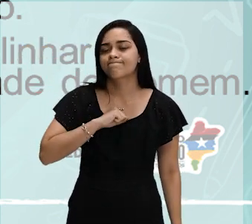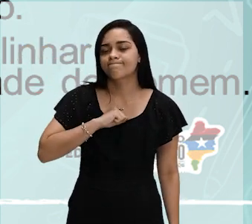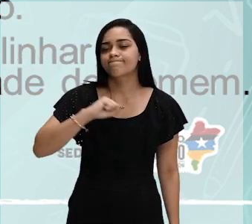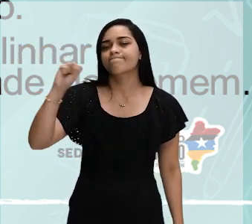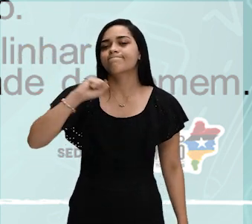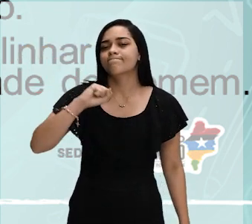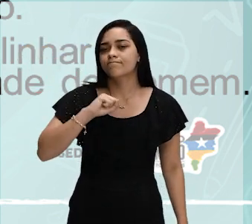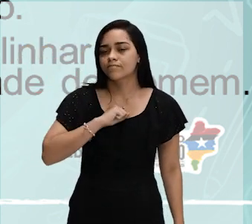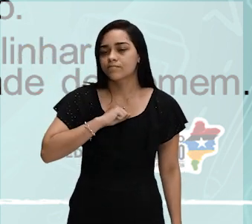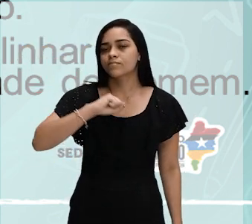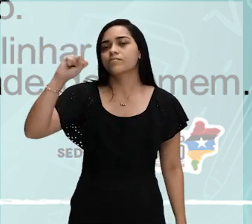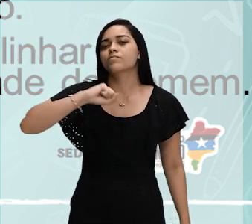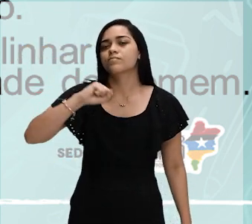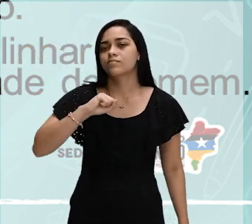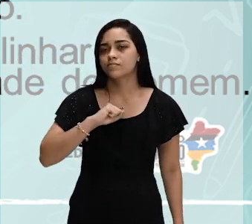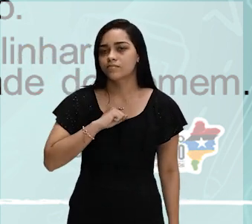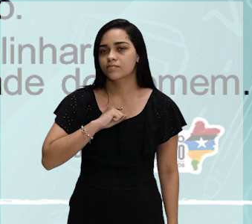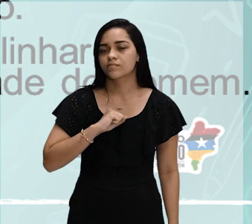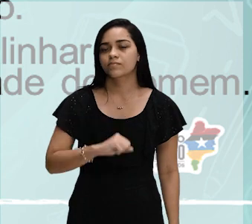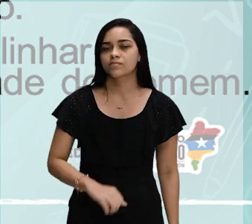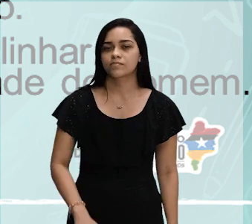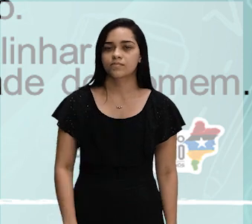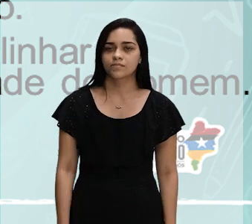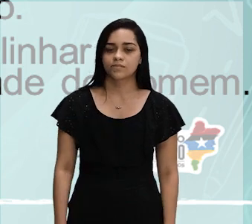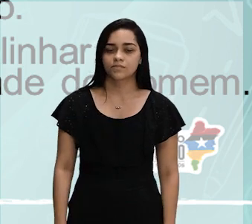o coração com tanto fogo.